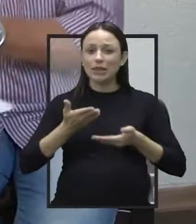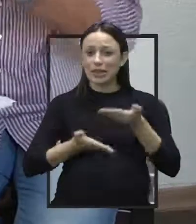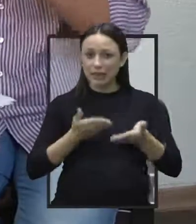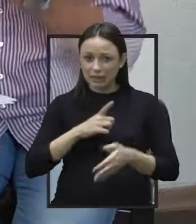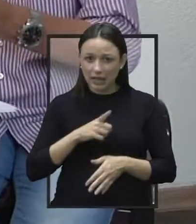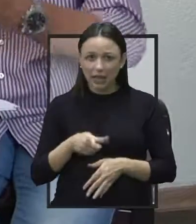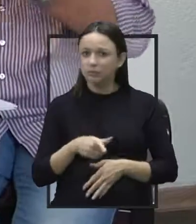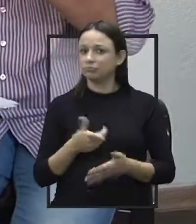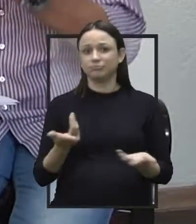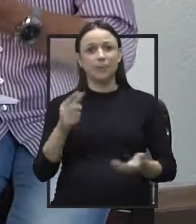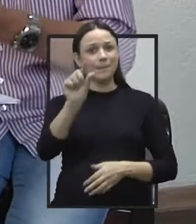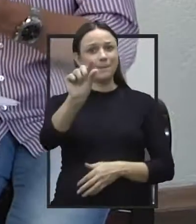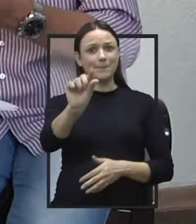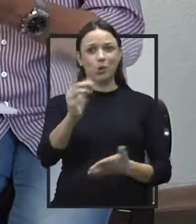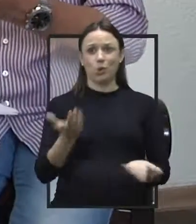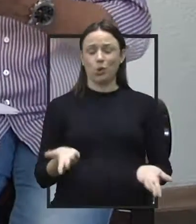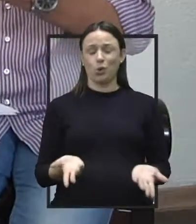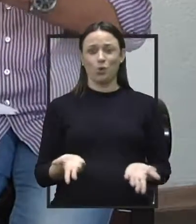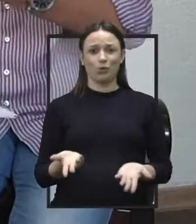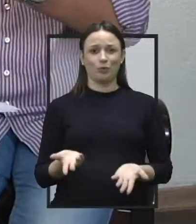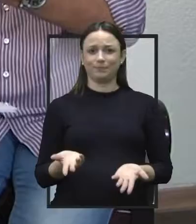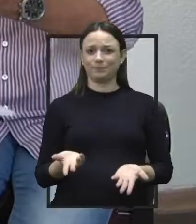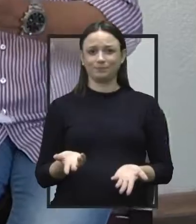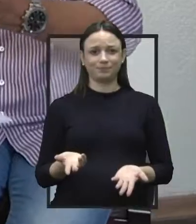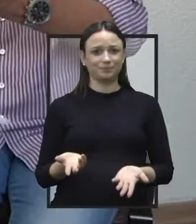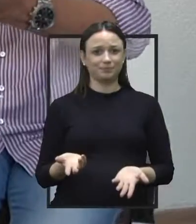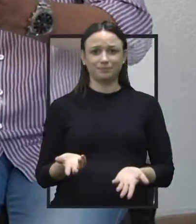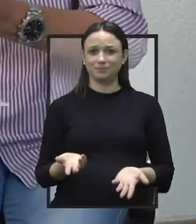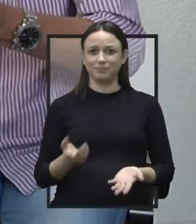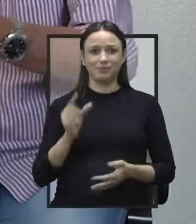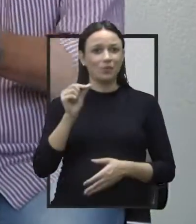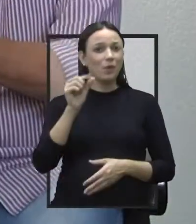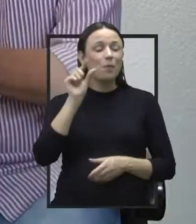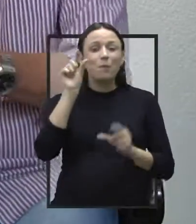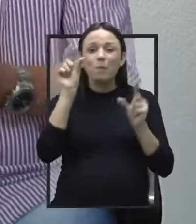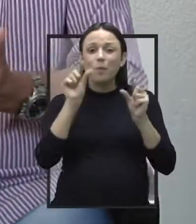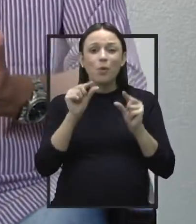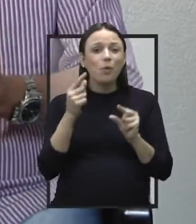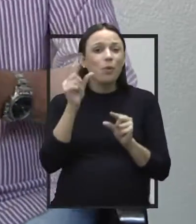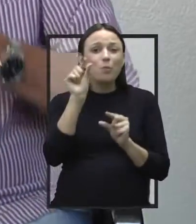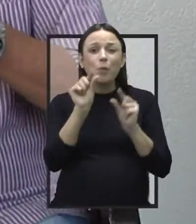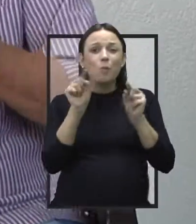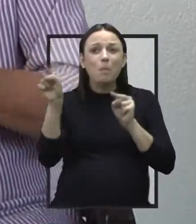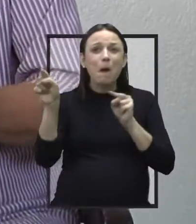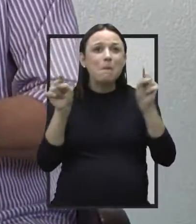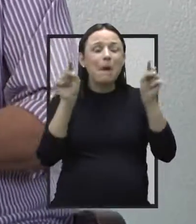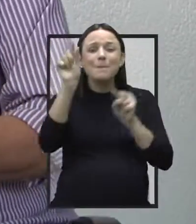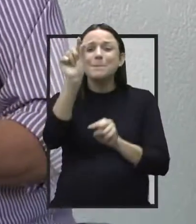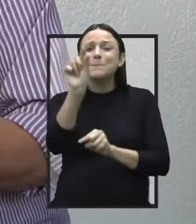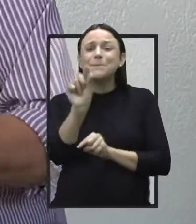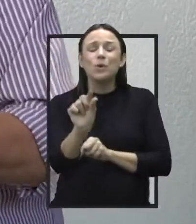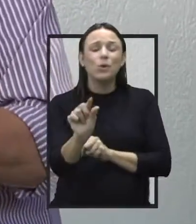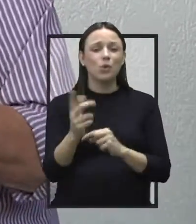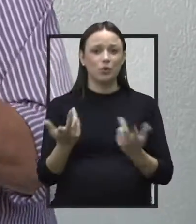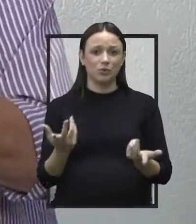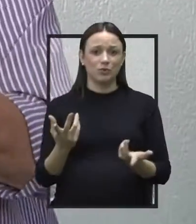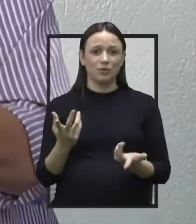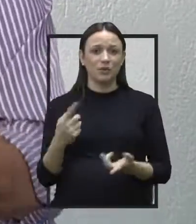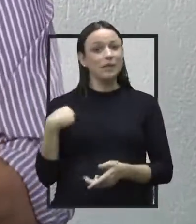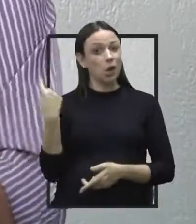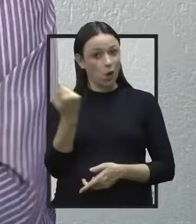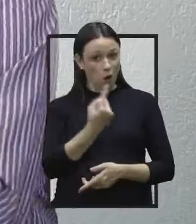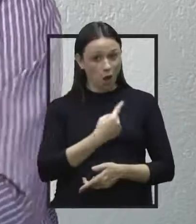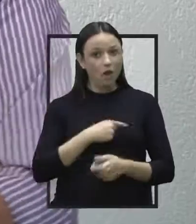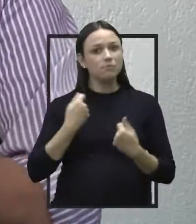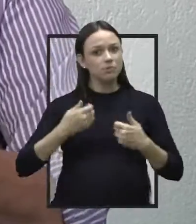distrito. Pouquíssimas, raros lugares no nosso país existe isso. Então a nossa cidade, nós temos que nos